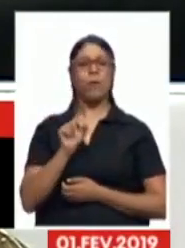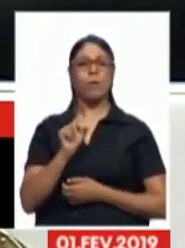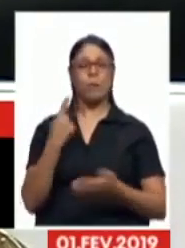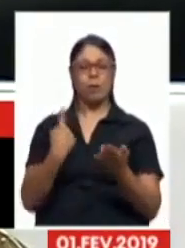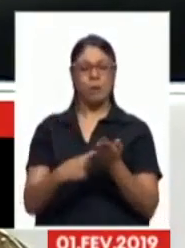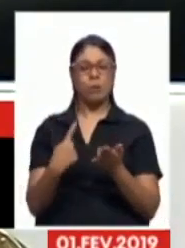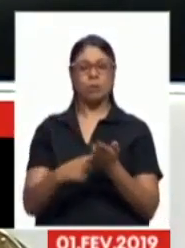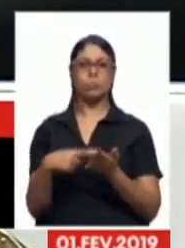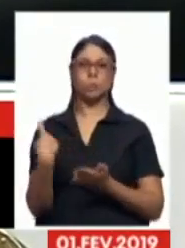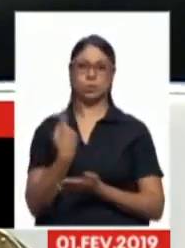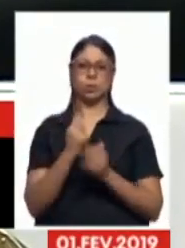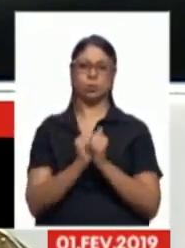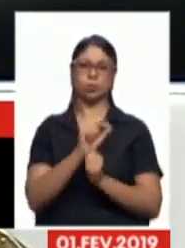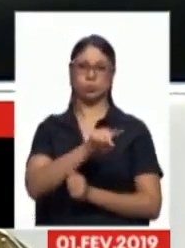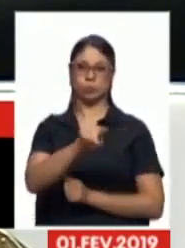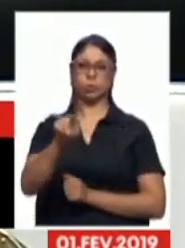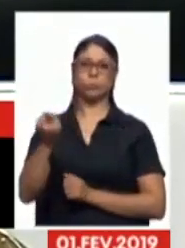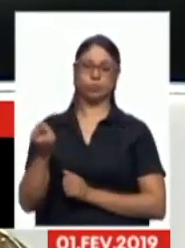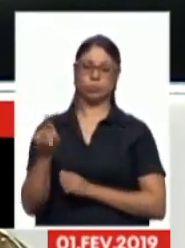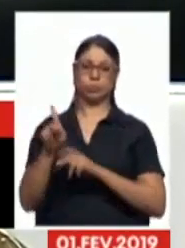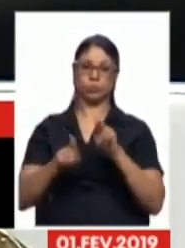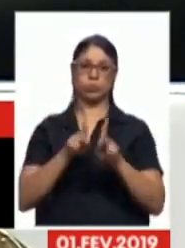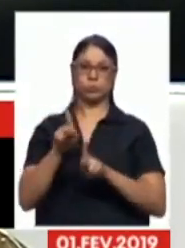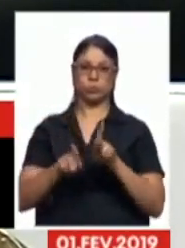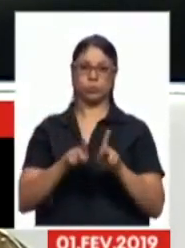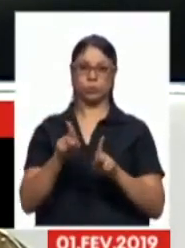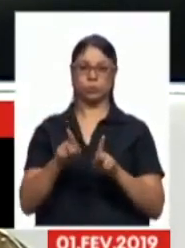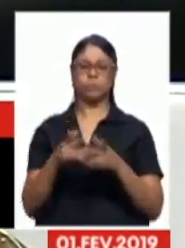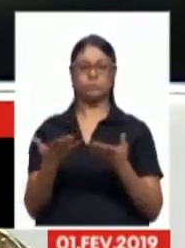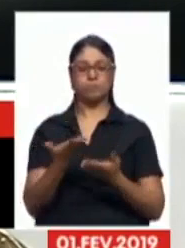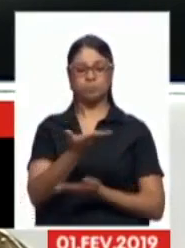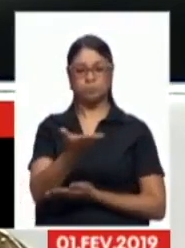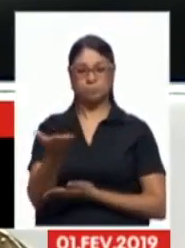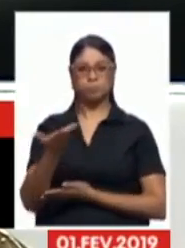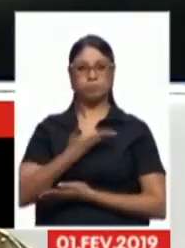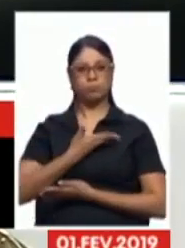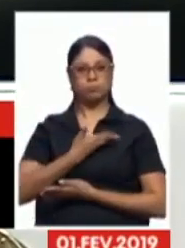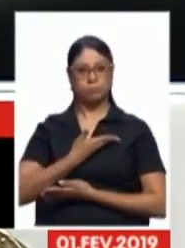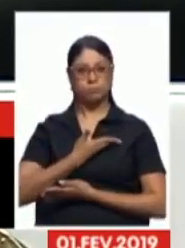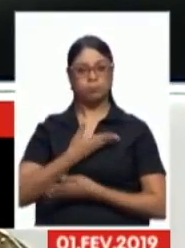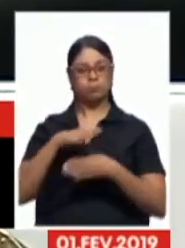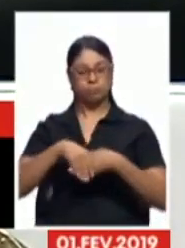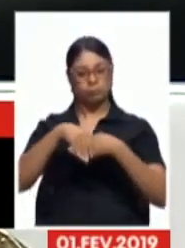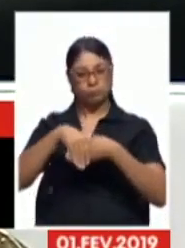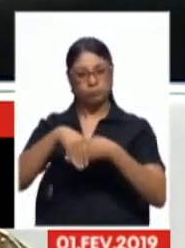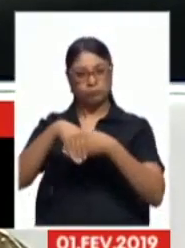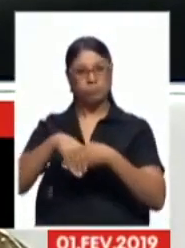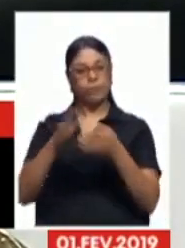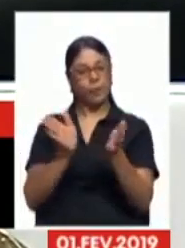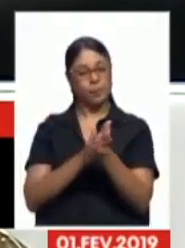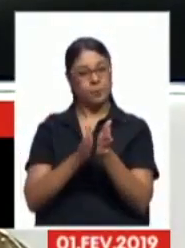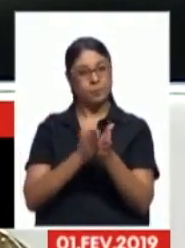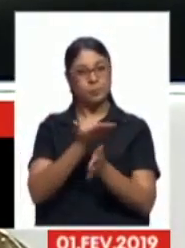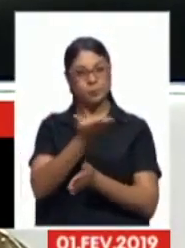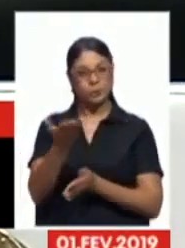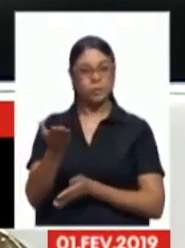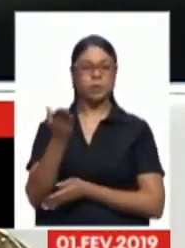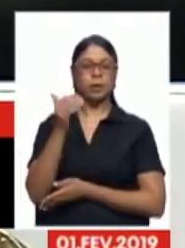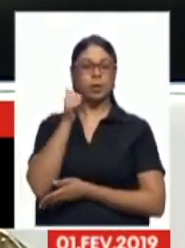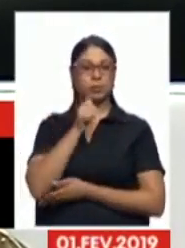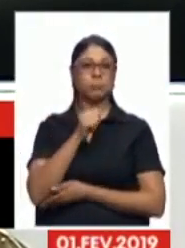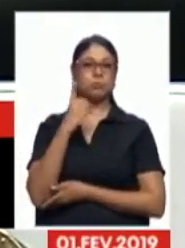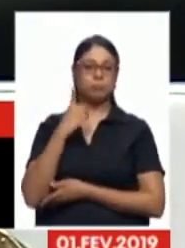nós temos com ela. Caros colegas, cumprimento e parabenizo as deputadas e os deputados